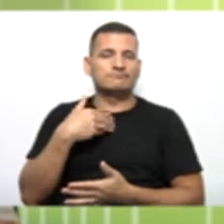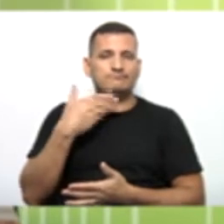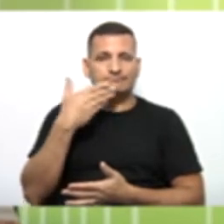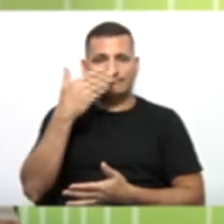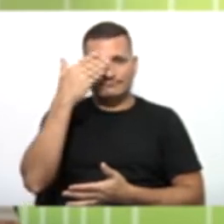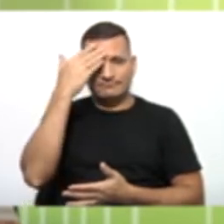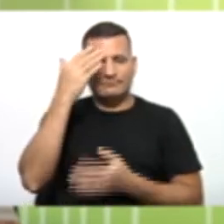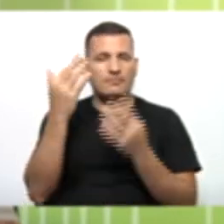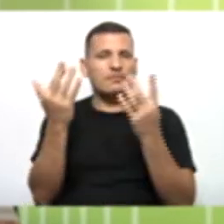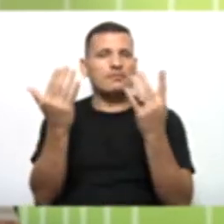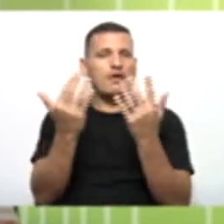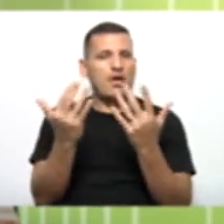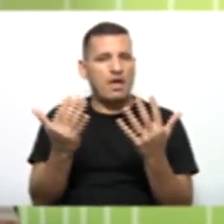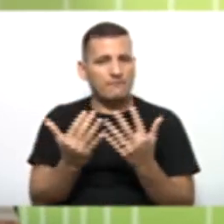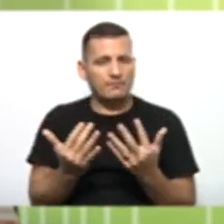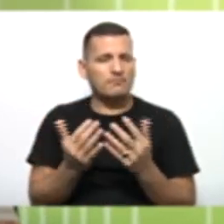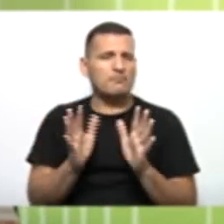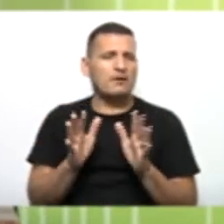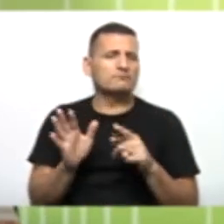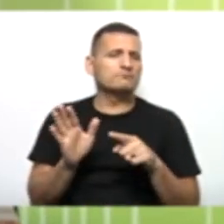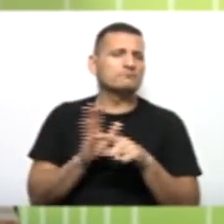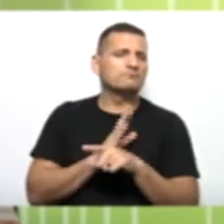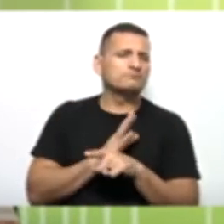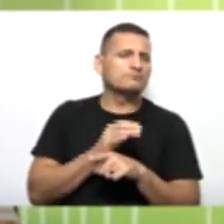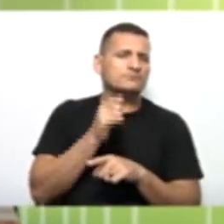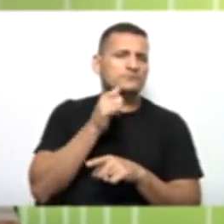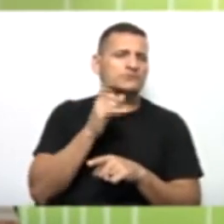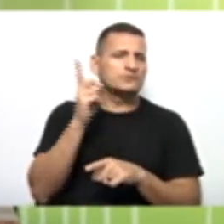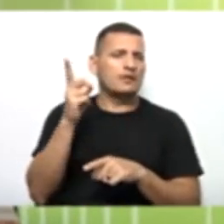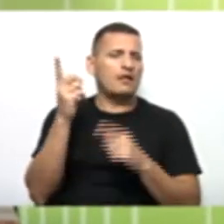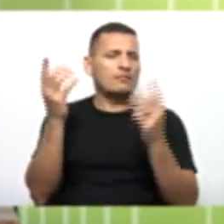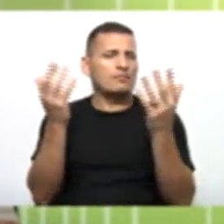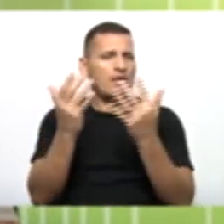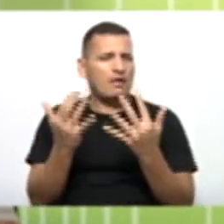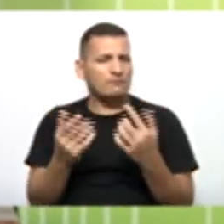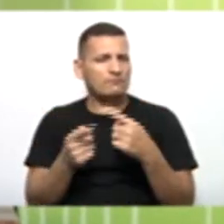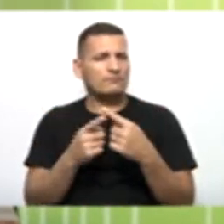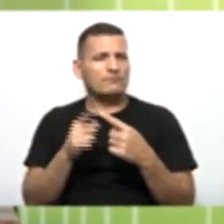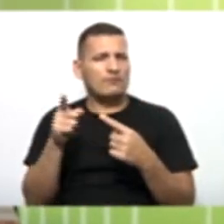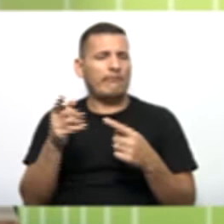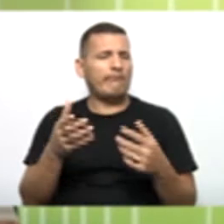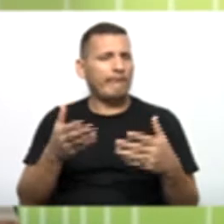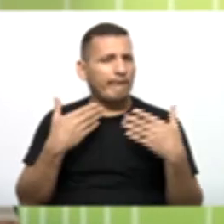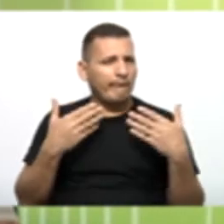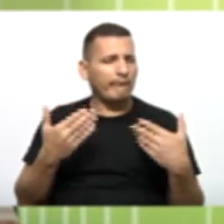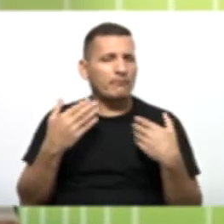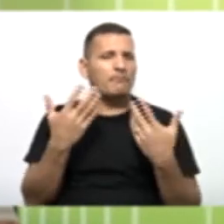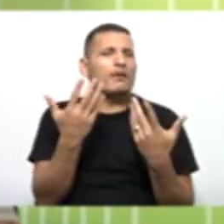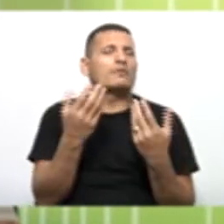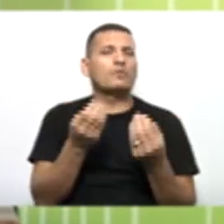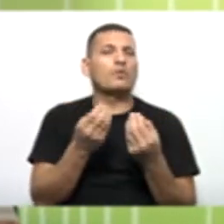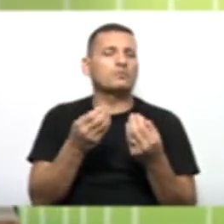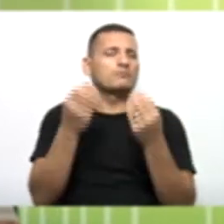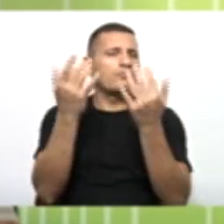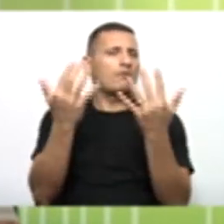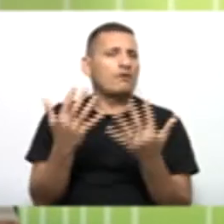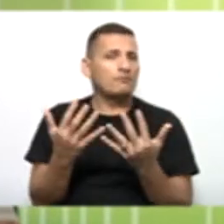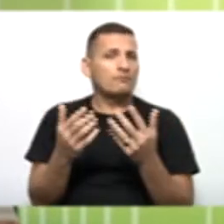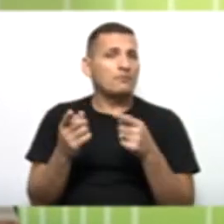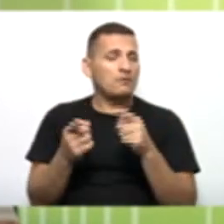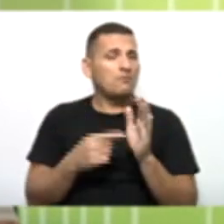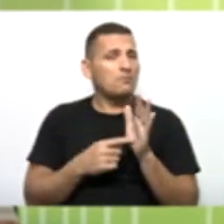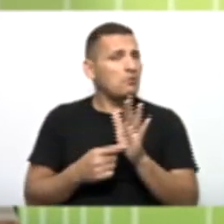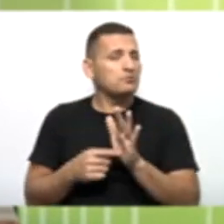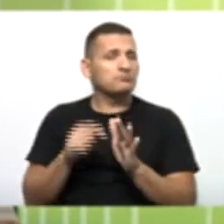E aí se perguntaram, bom, essa neve lá no Saara, que é um local que tradicionalmente é quente, ela demonstra então que a Terra não